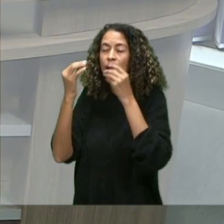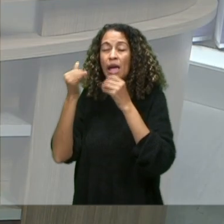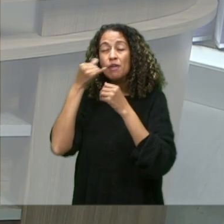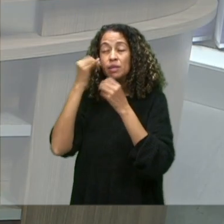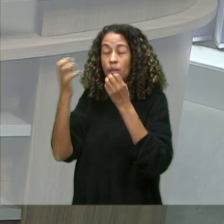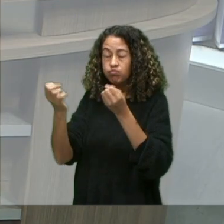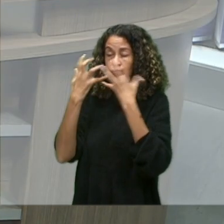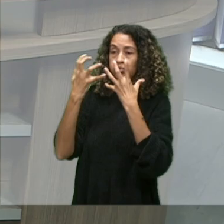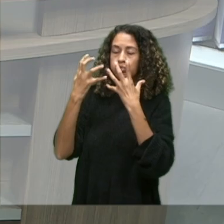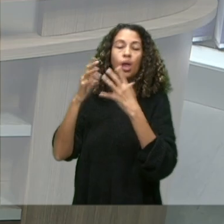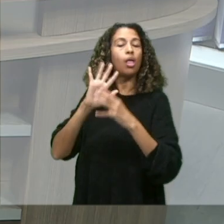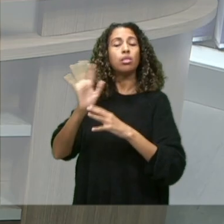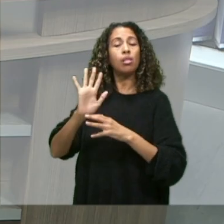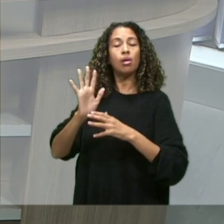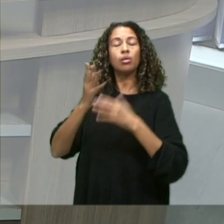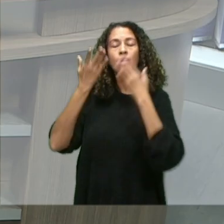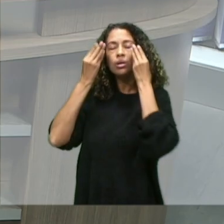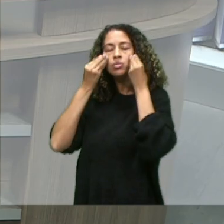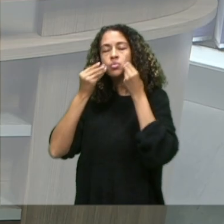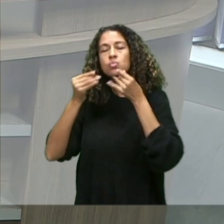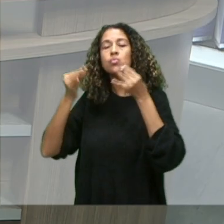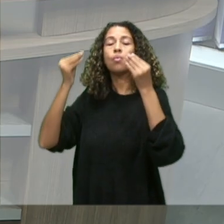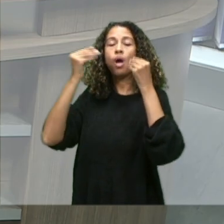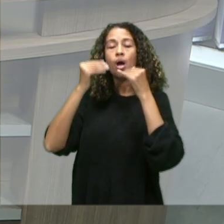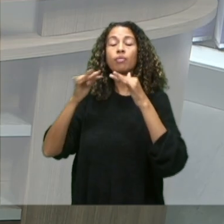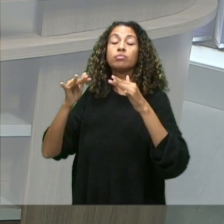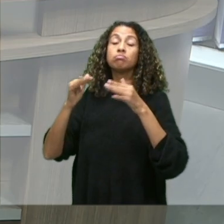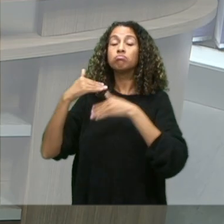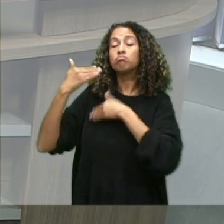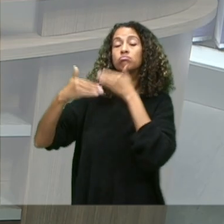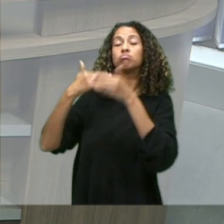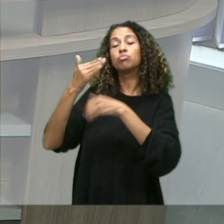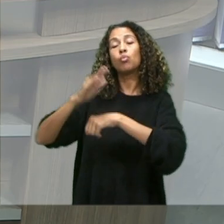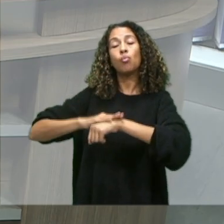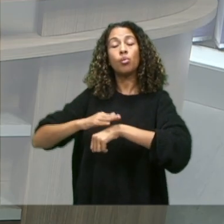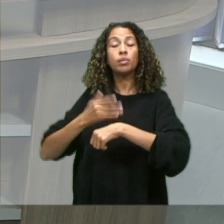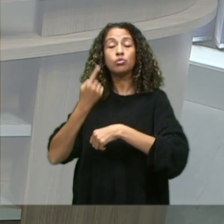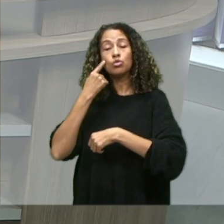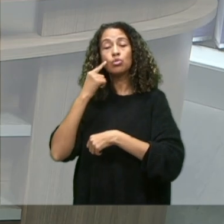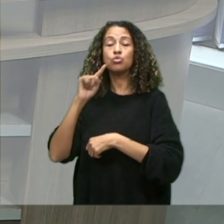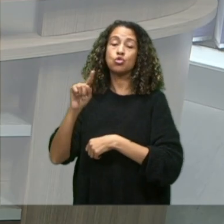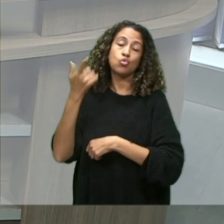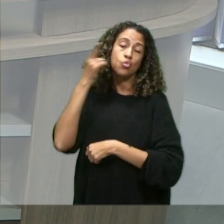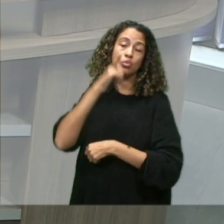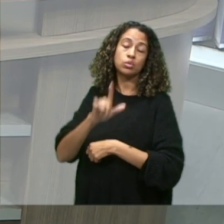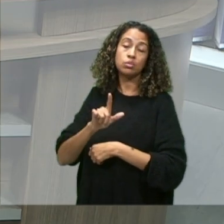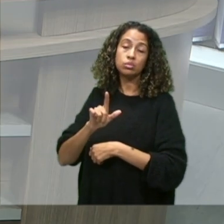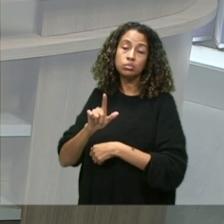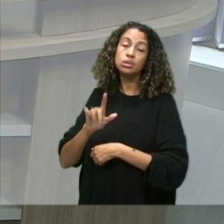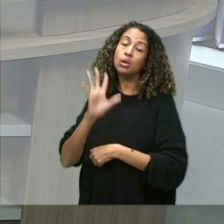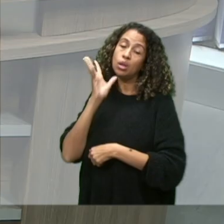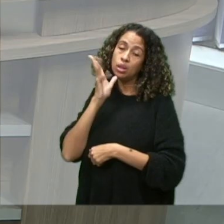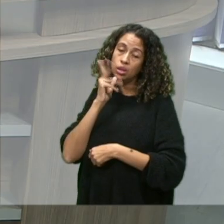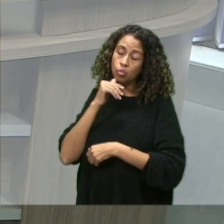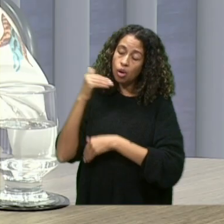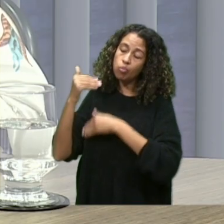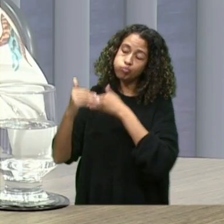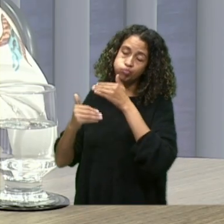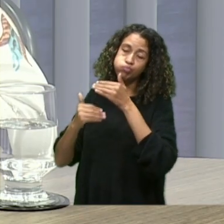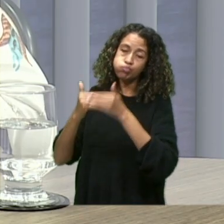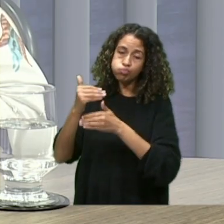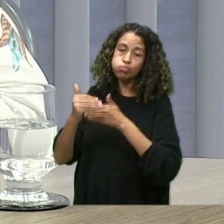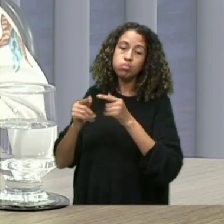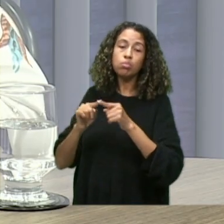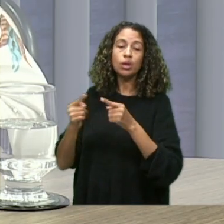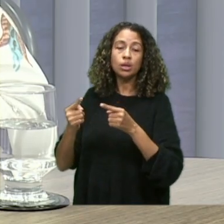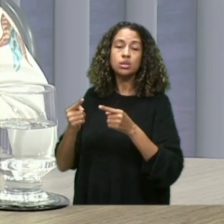para elas. Então, foi um processo quando dá, mas com bastante zelo. Ele demorou um pouquinho para sair, mas foi